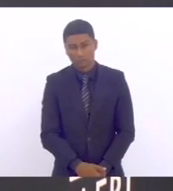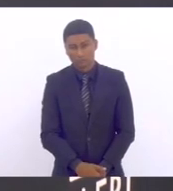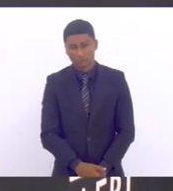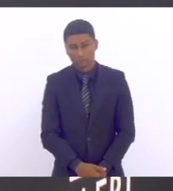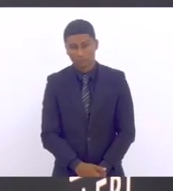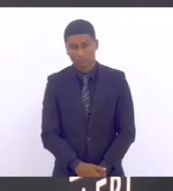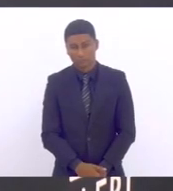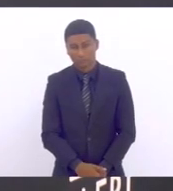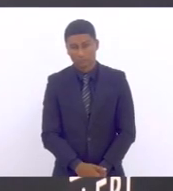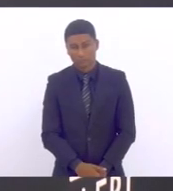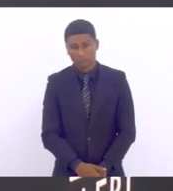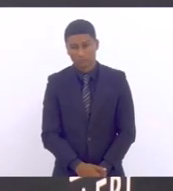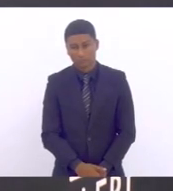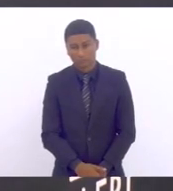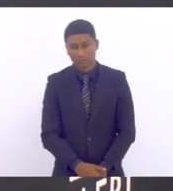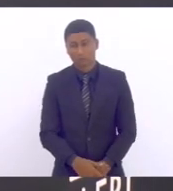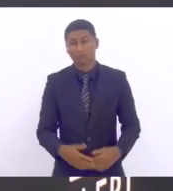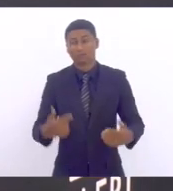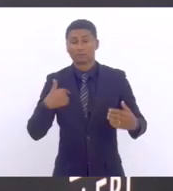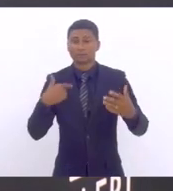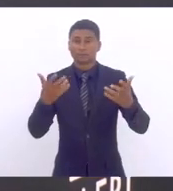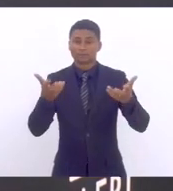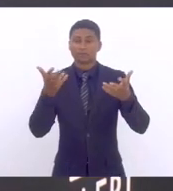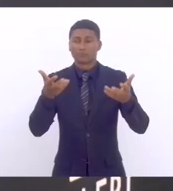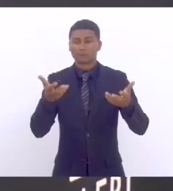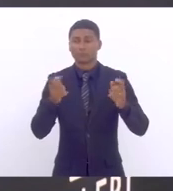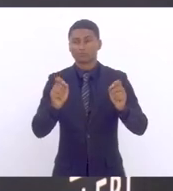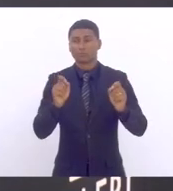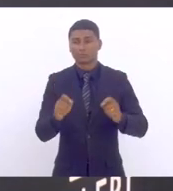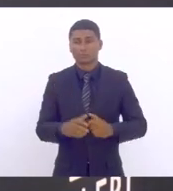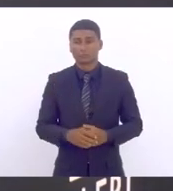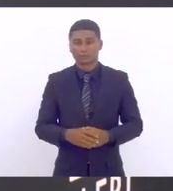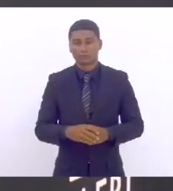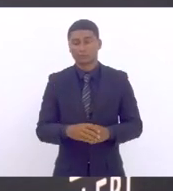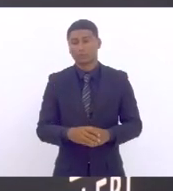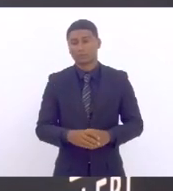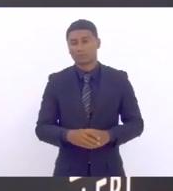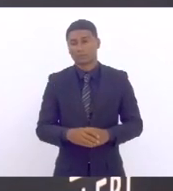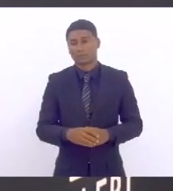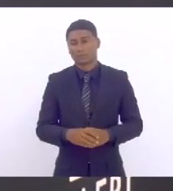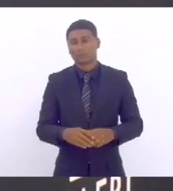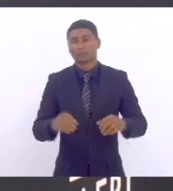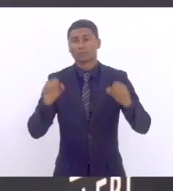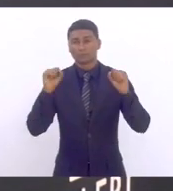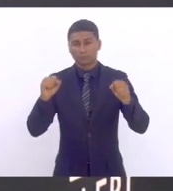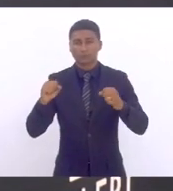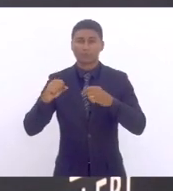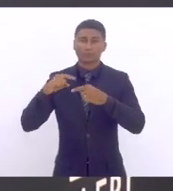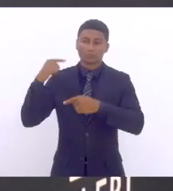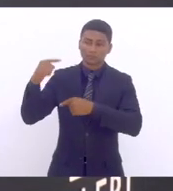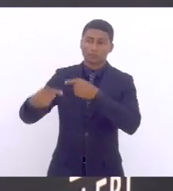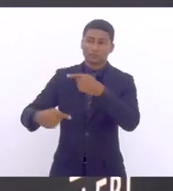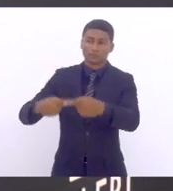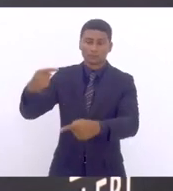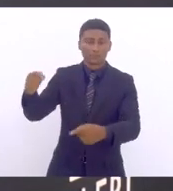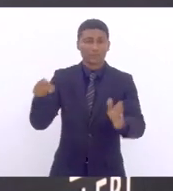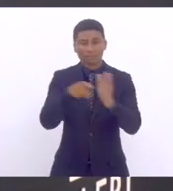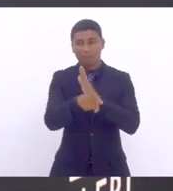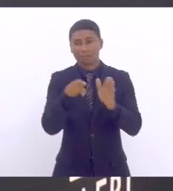para... Bom, eu gostaria que... Porque pode existir outras perguntas,